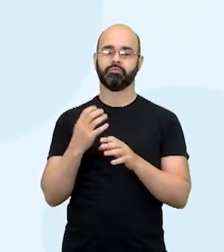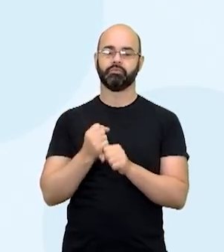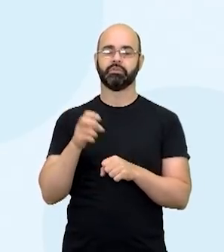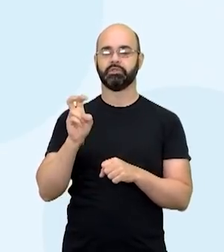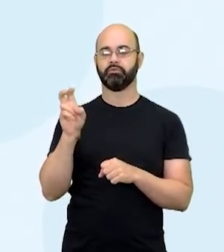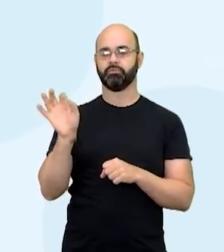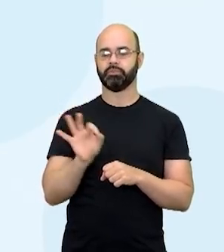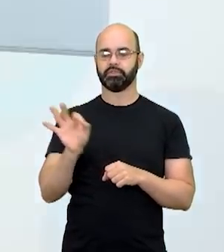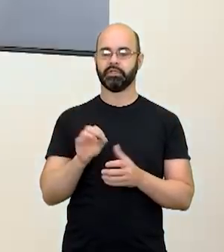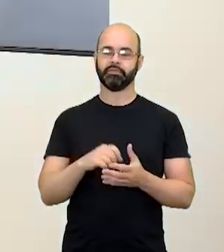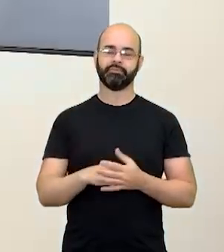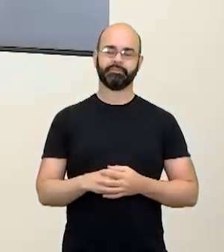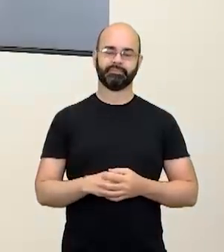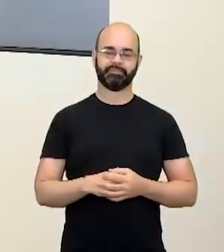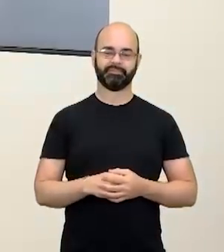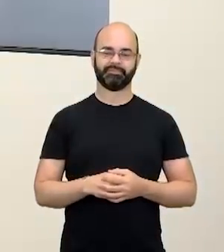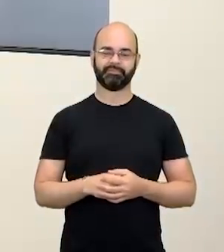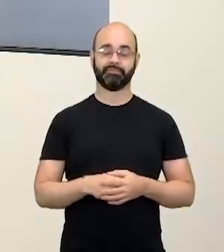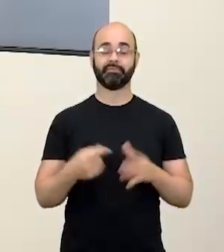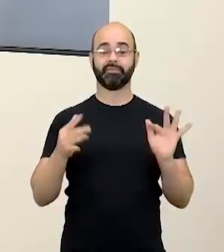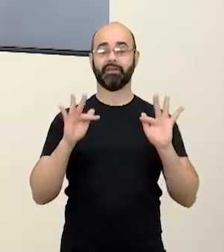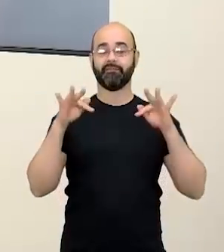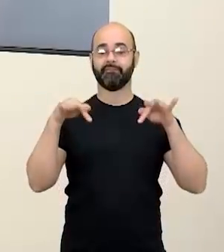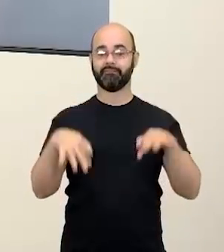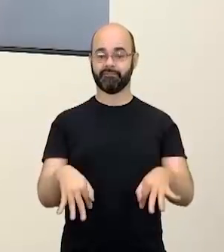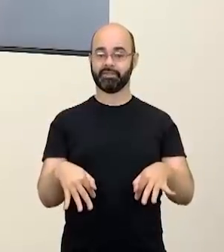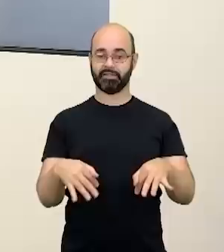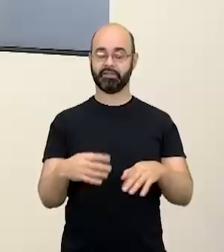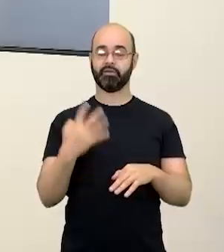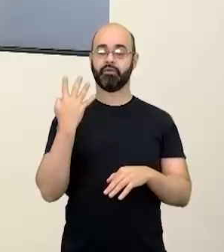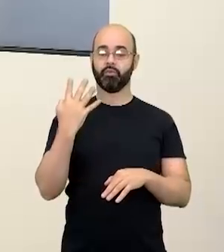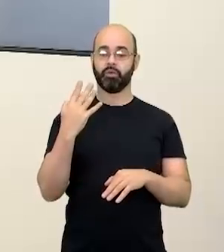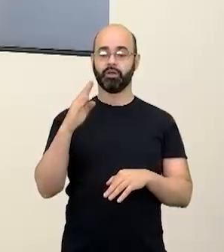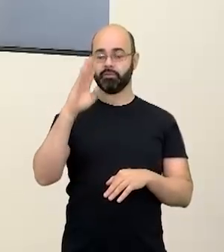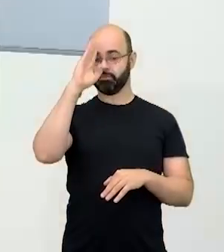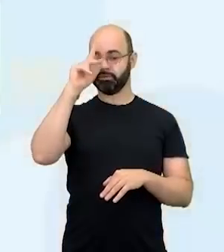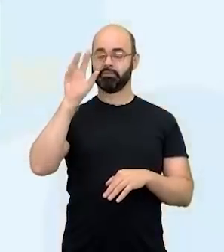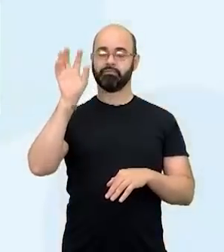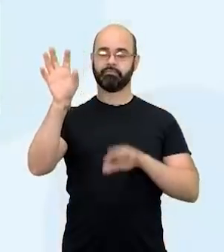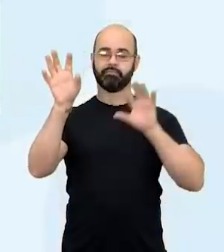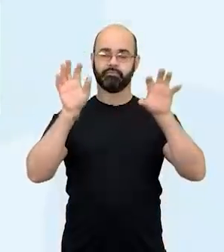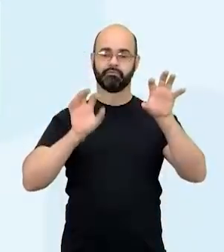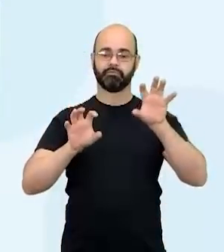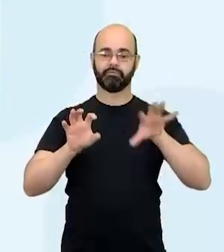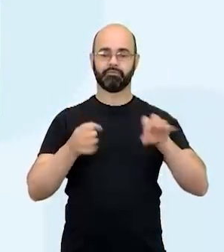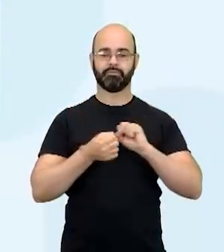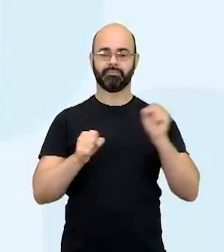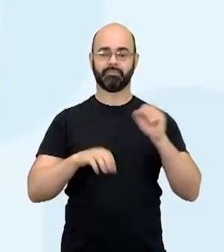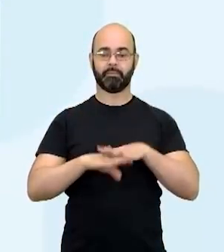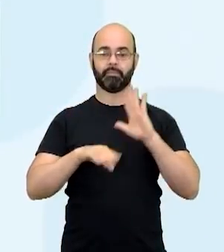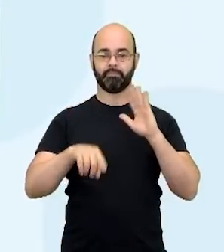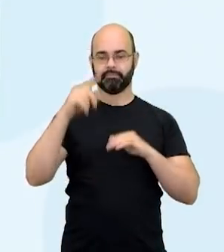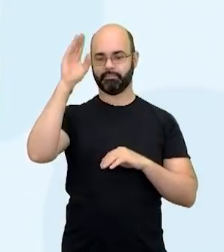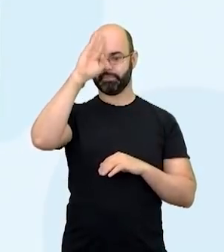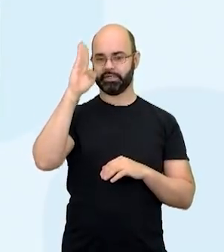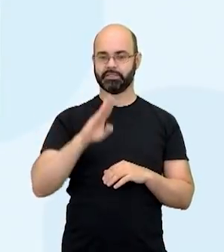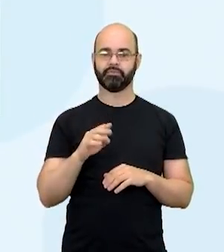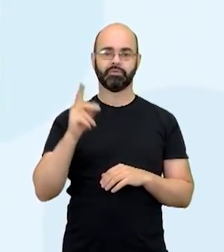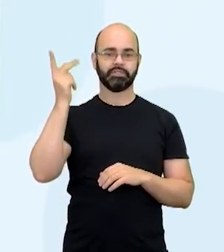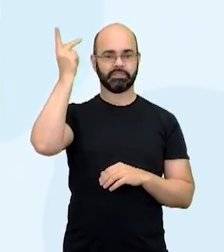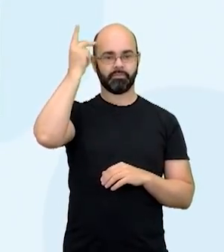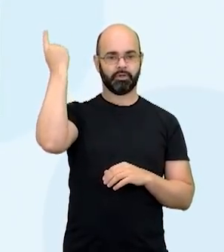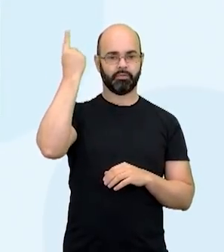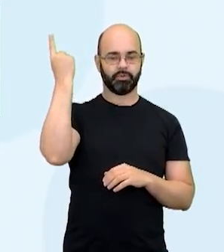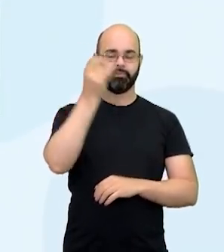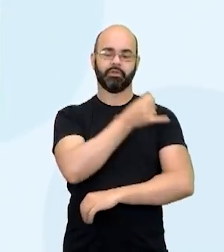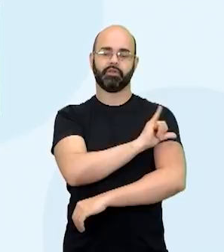5%. E para finalizar, as 4 maiores concentrações urbanas do Brasil, está aí na tela, São Paulo em primeiro,